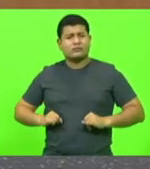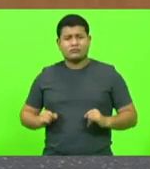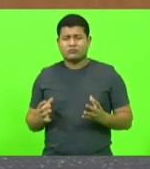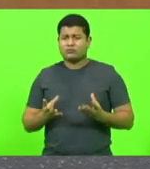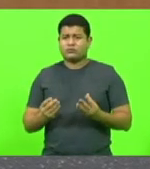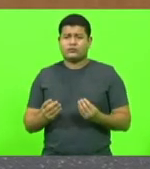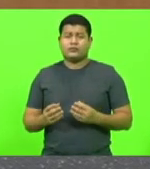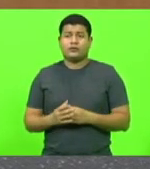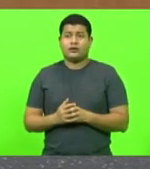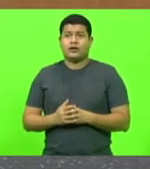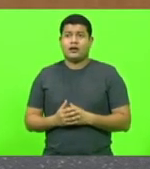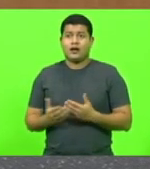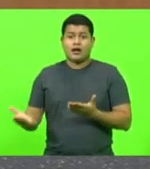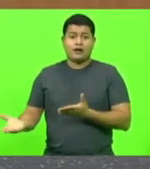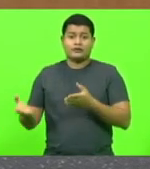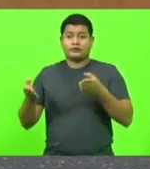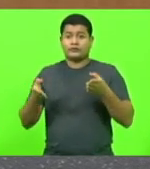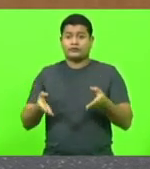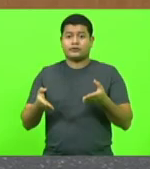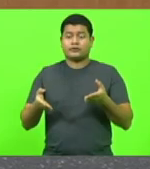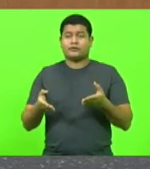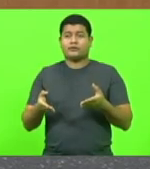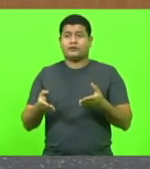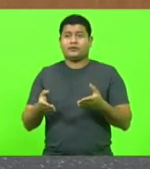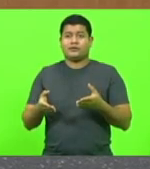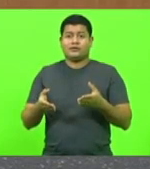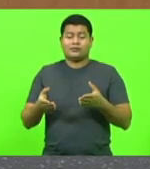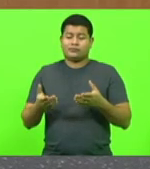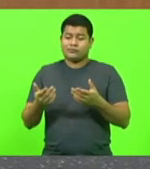quando chega a um estágio crônico,